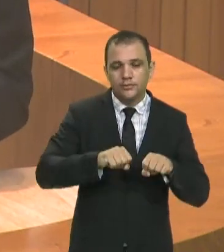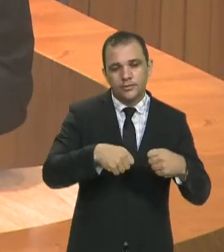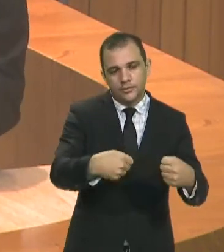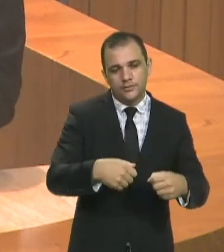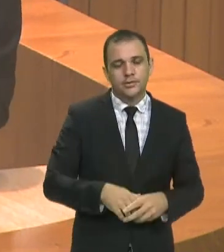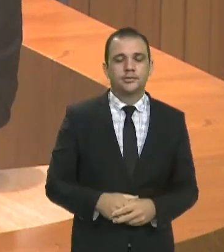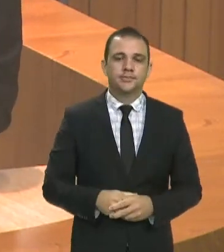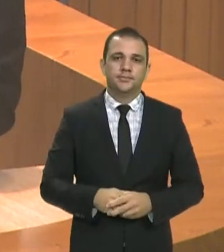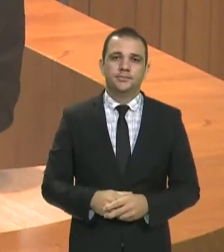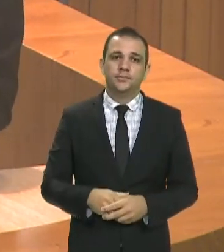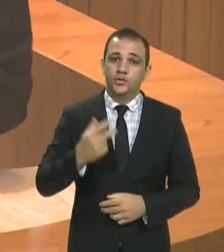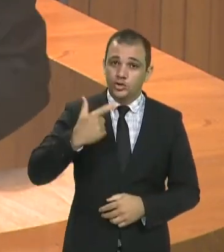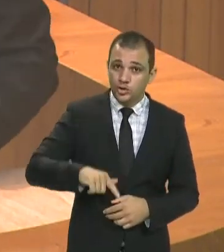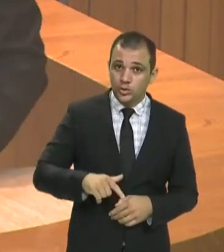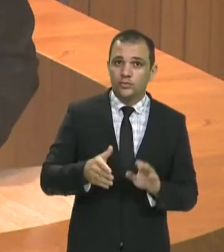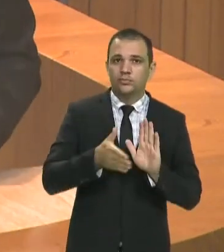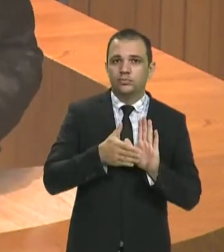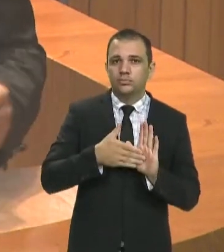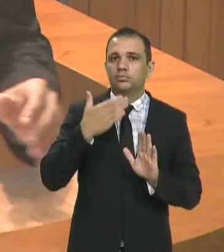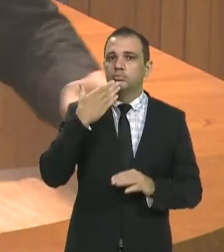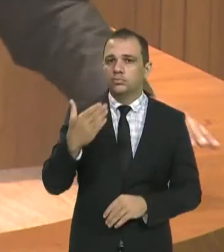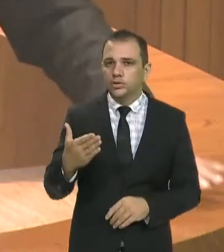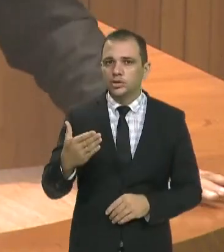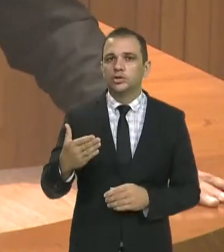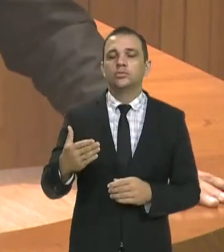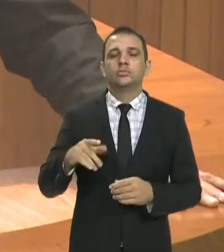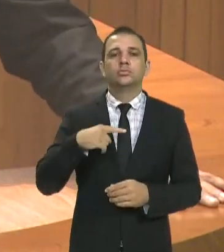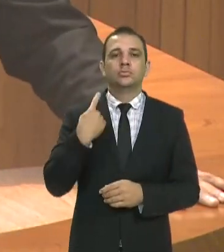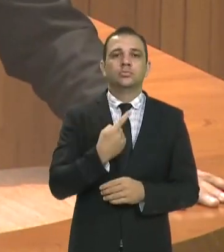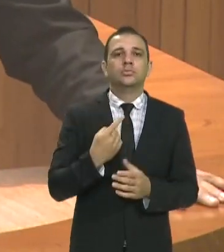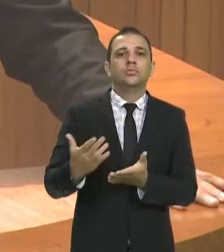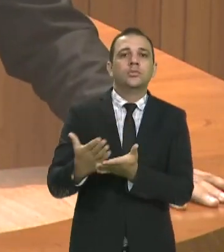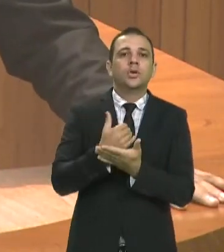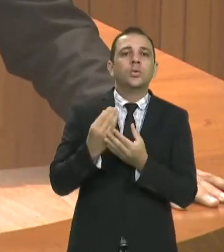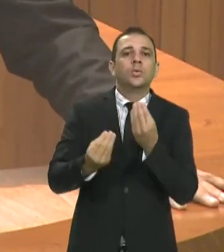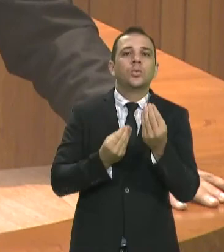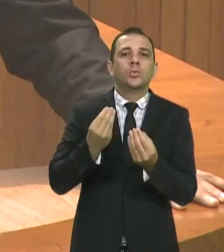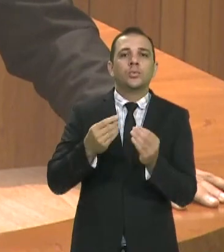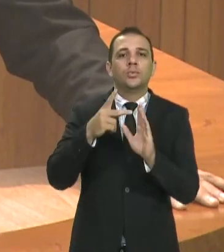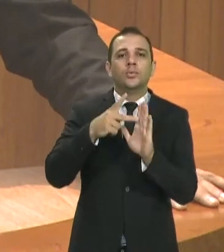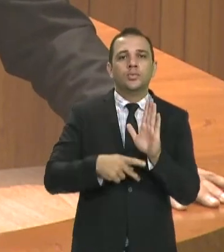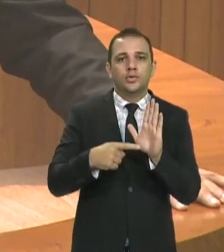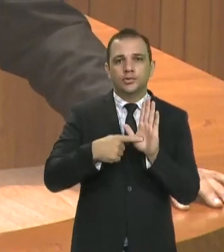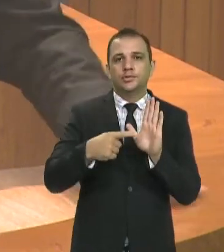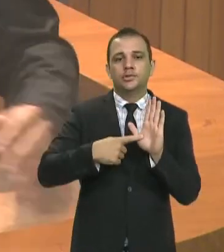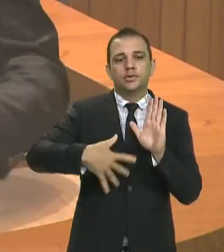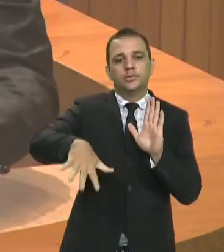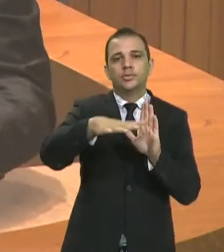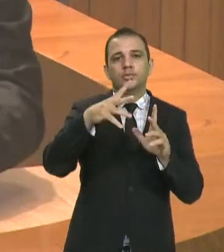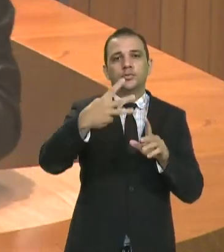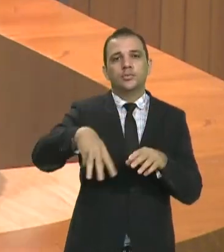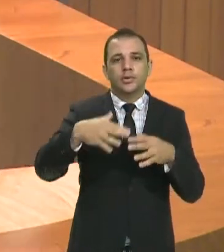demanda, essa solicitação foi captada por meio do nosso projeto Ouvindo o Maranhão. Que Deus abençoe a todos.